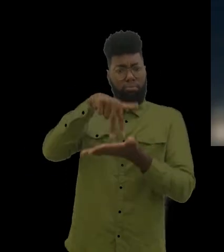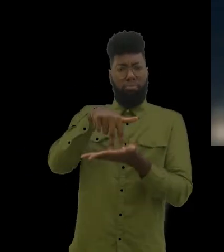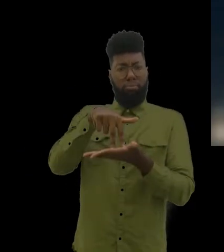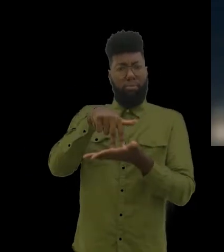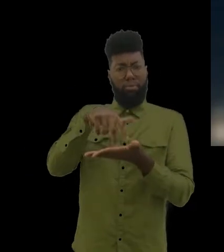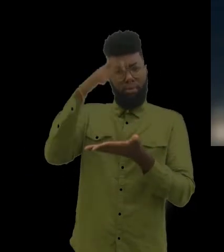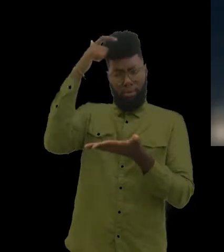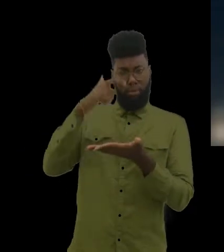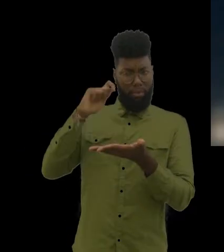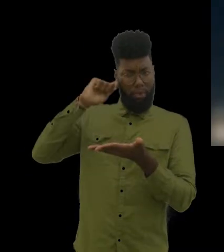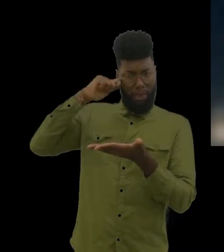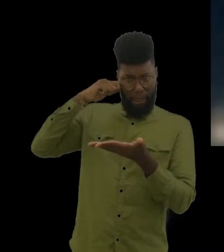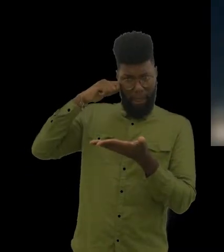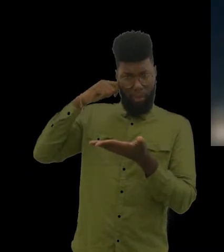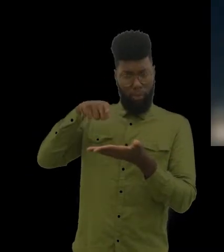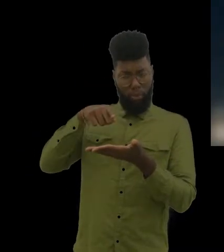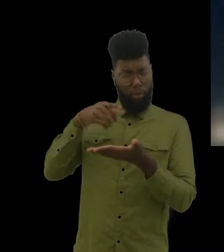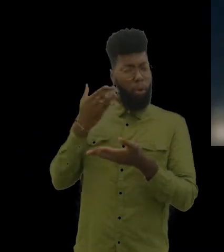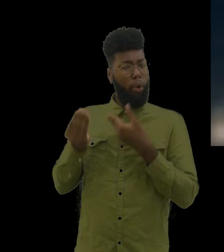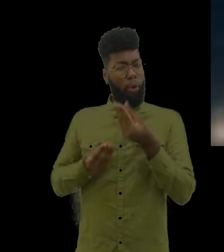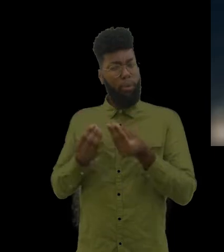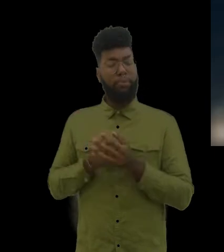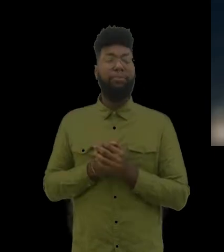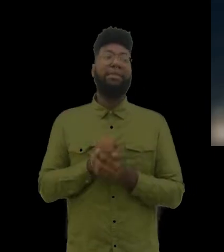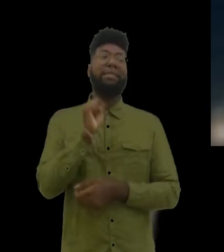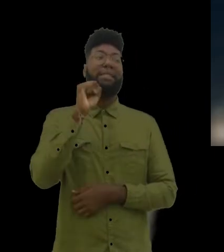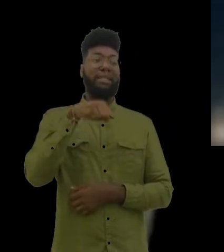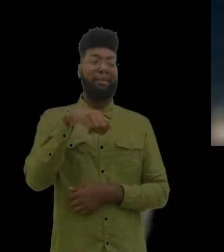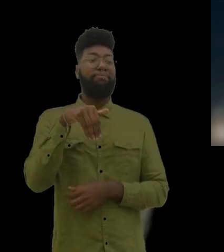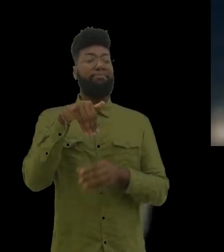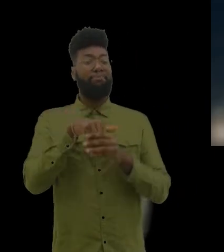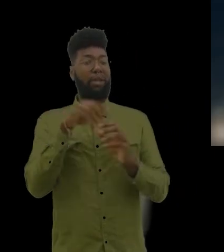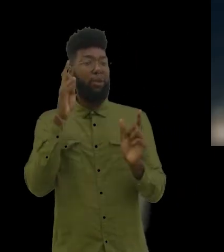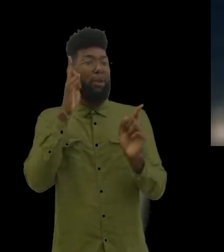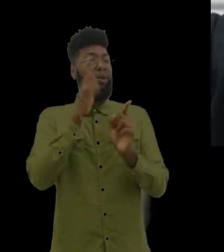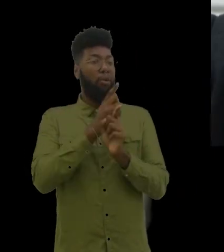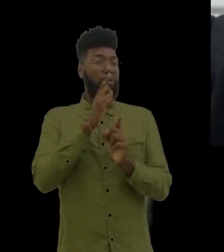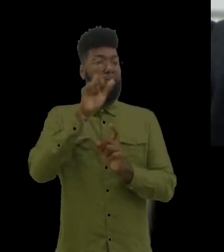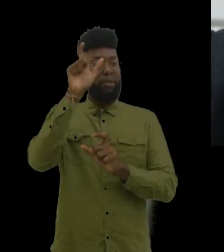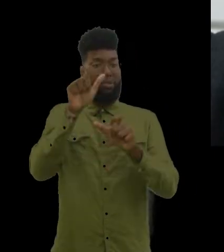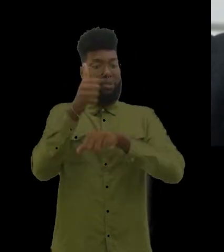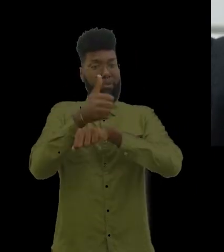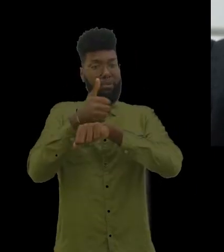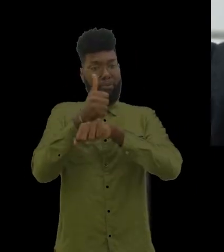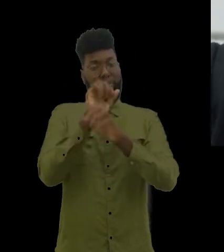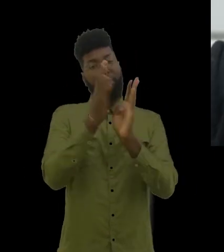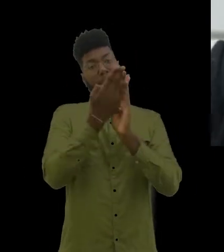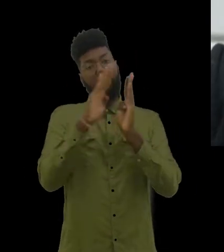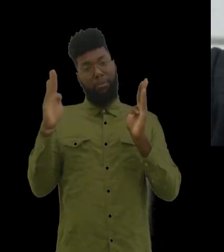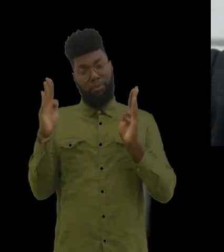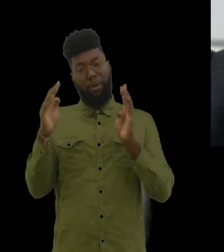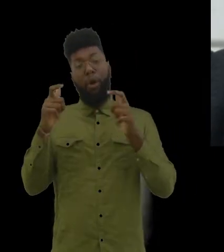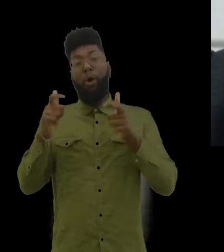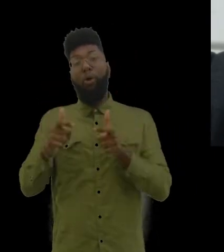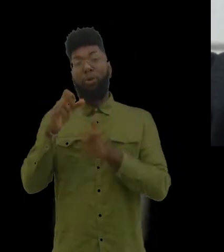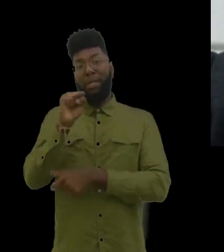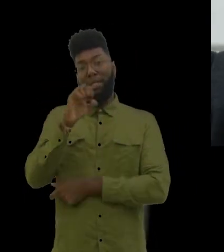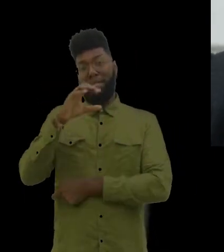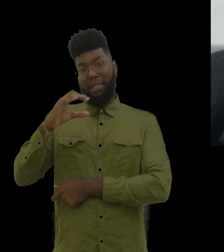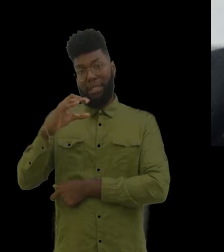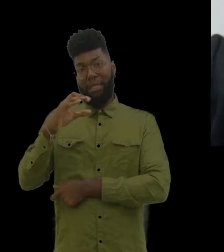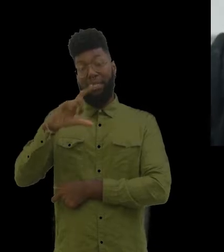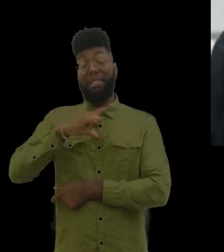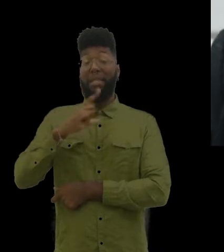e foi um encontro de bibliotecários lá em Santa Catarina. Eu fui com a minha tia, tinha 15 anos, nem sabia direito o que eu tava